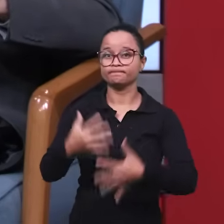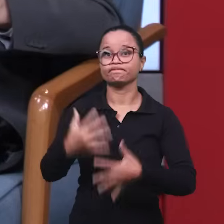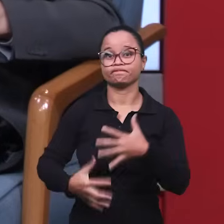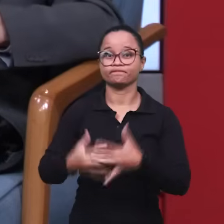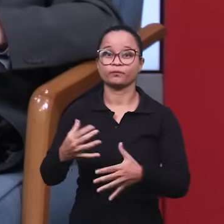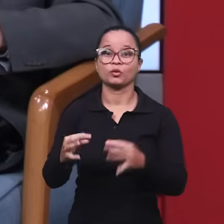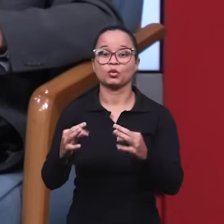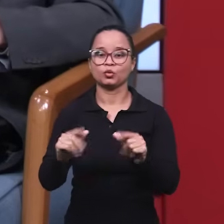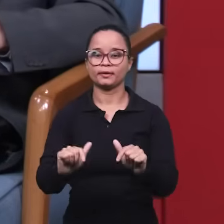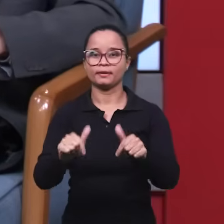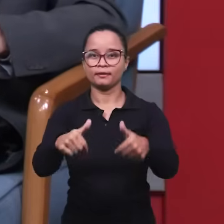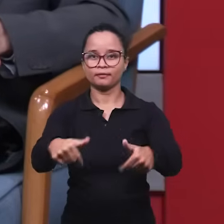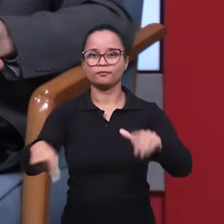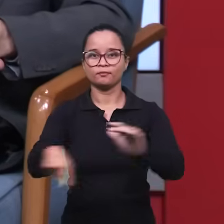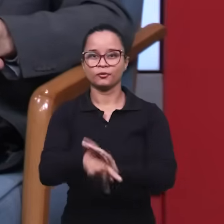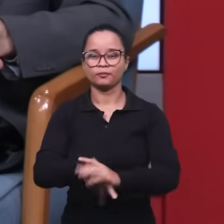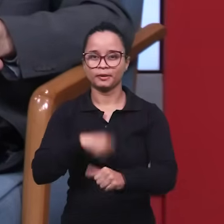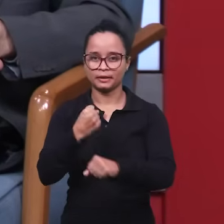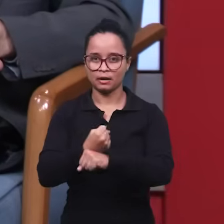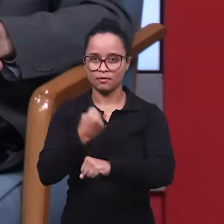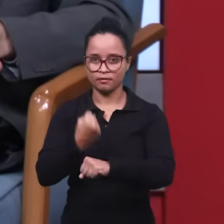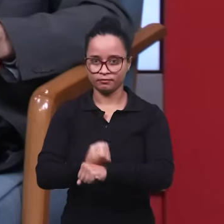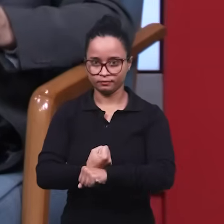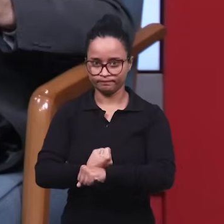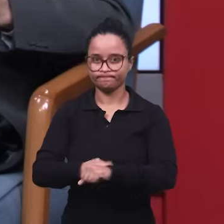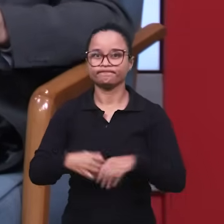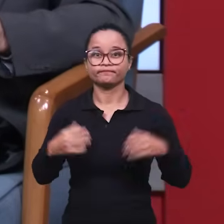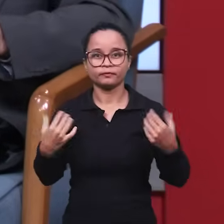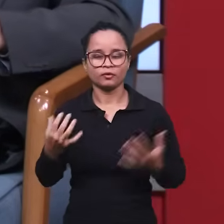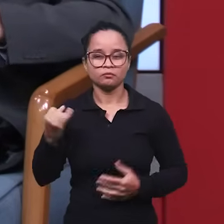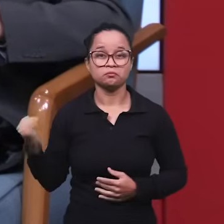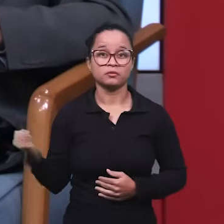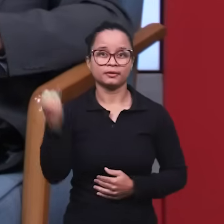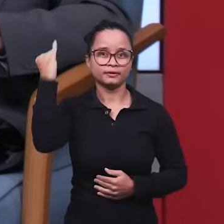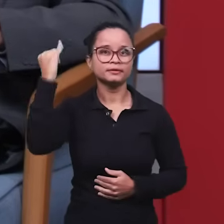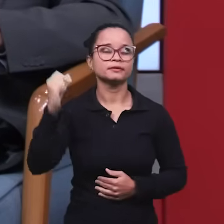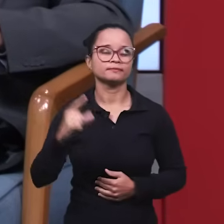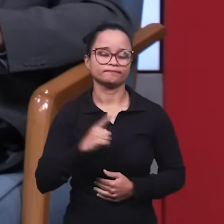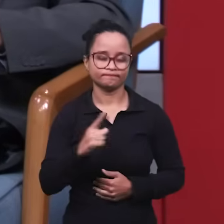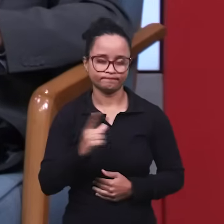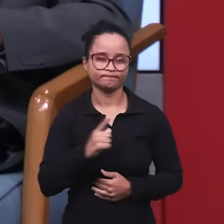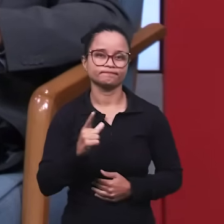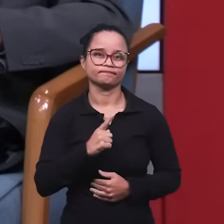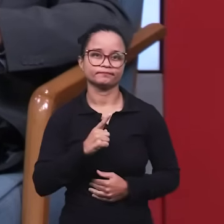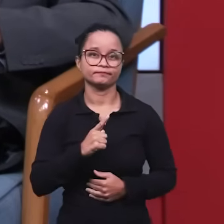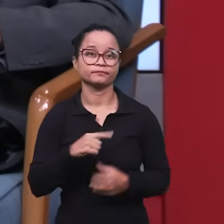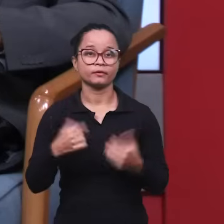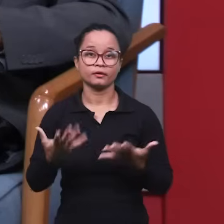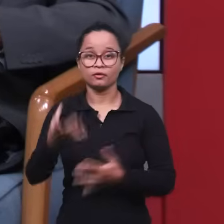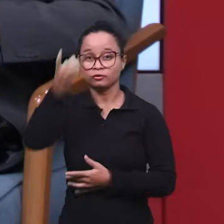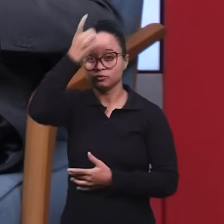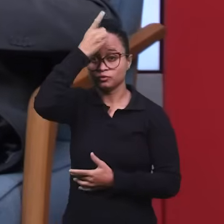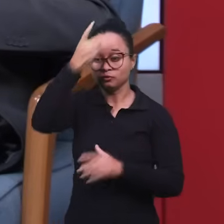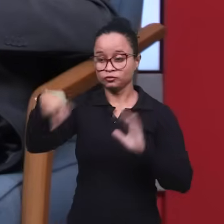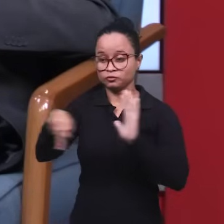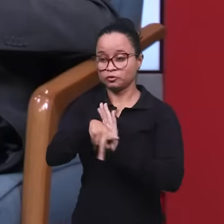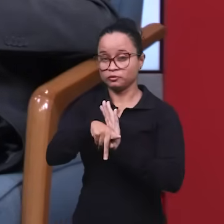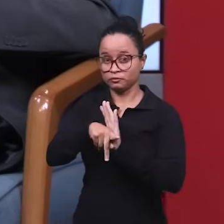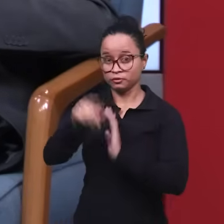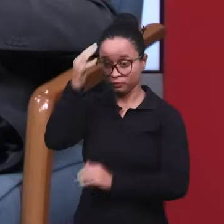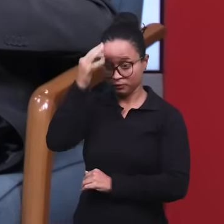atrapalha toda a realização da obra. Isso é muito importante. Então, os